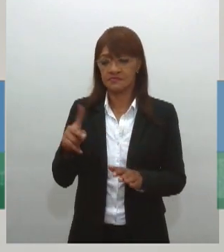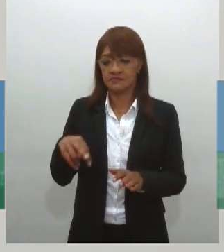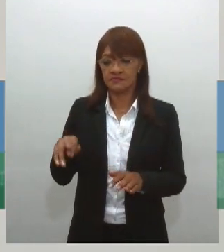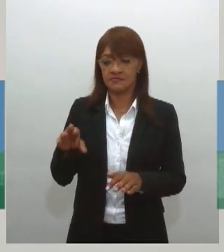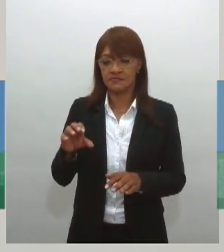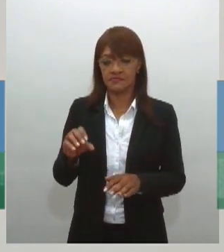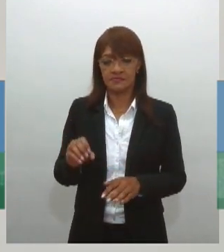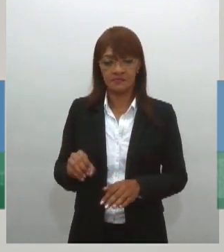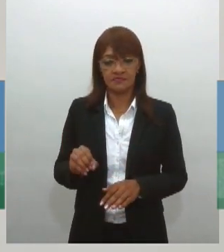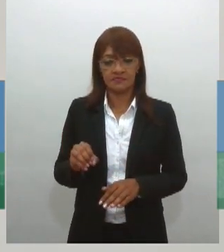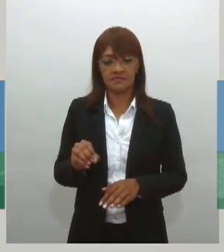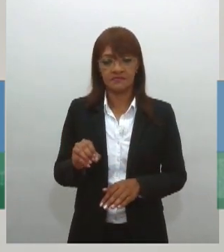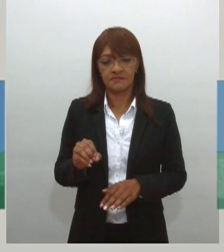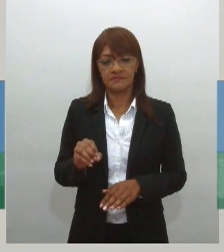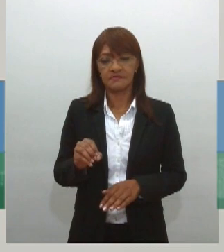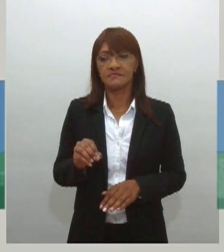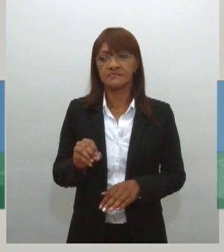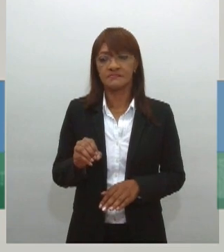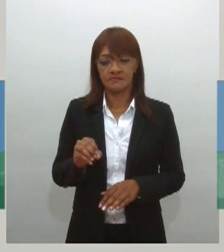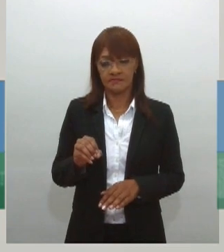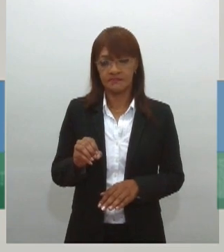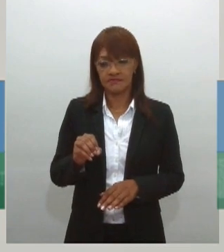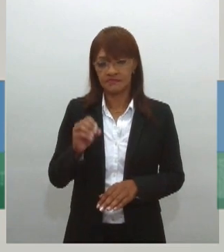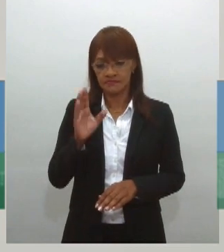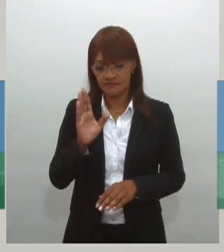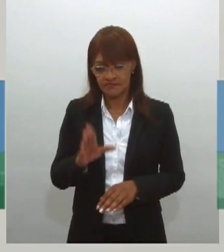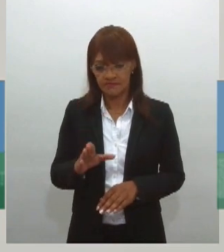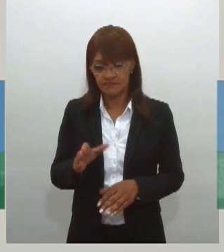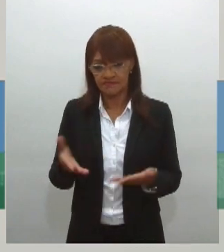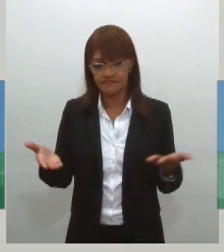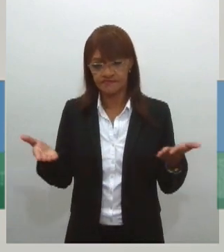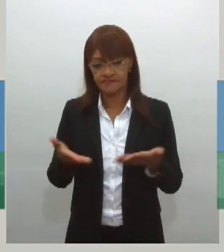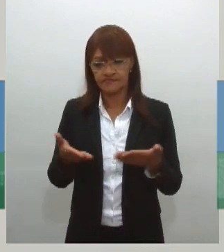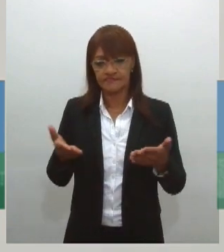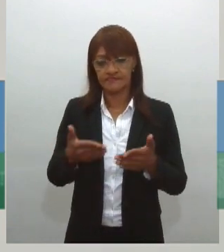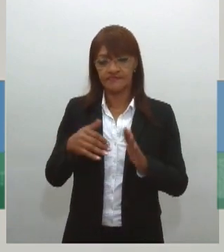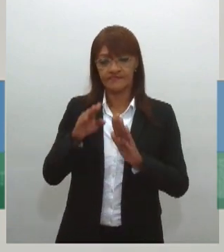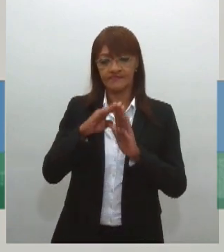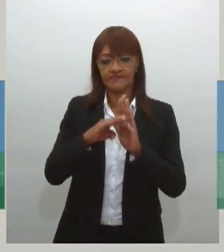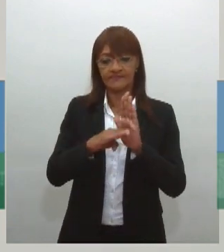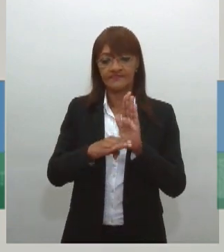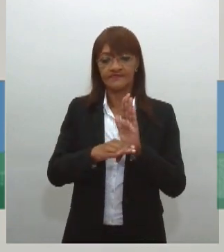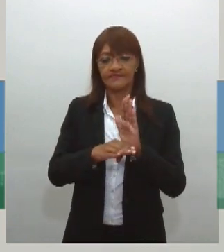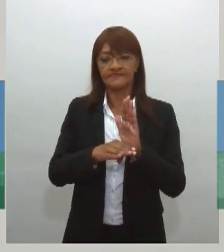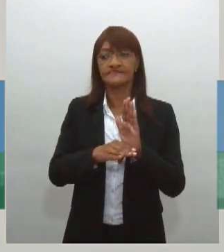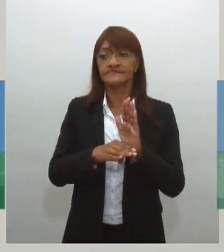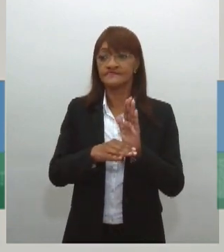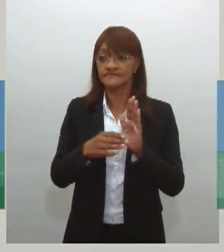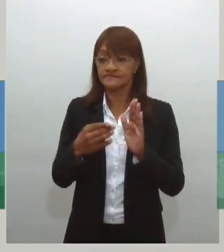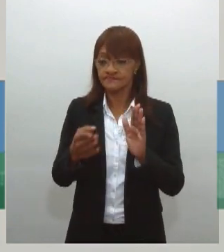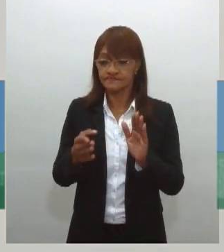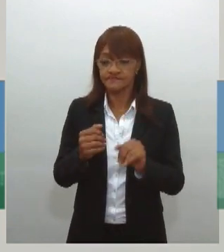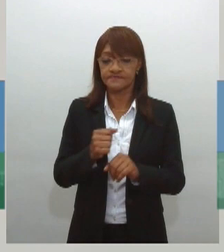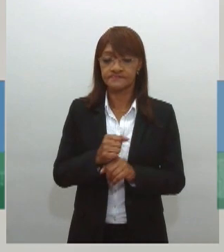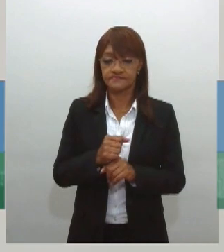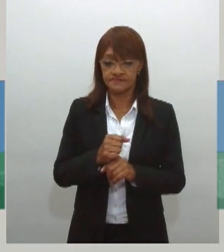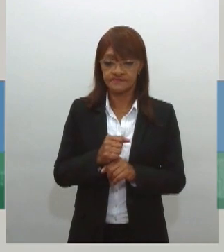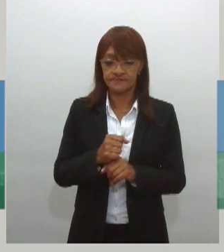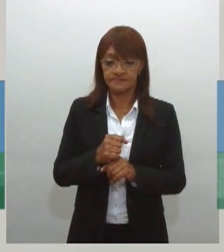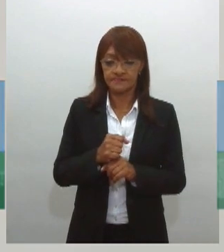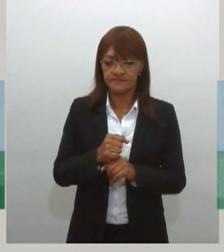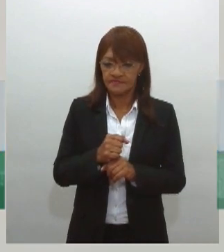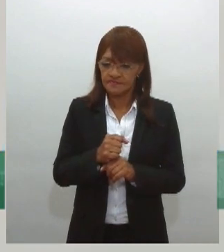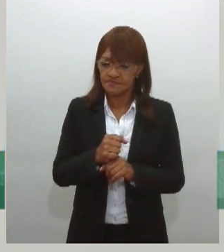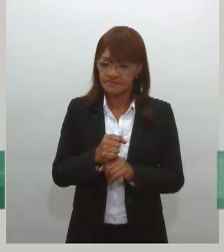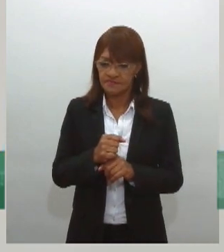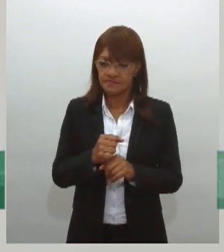tão importante, né, e ela agora vira Plano Nacional Aldir Blanc. Isso aí, com uma